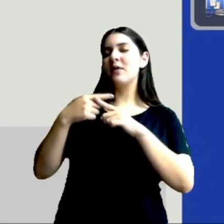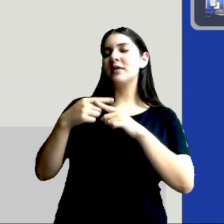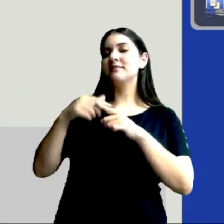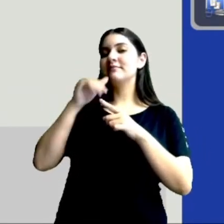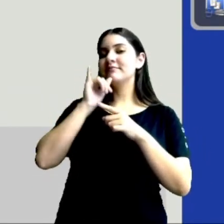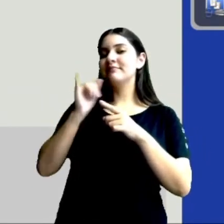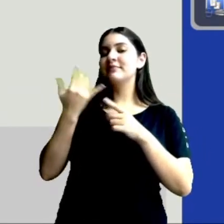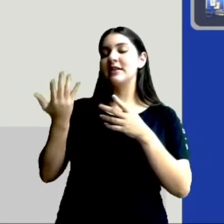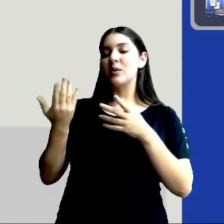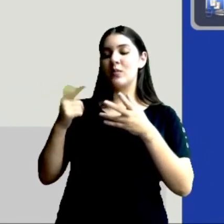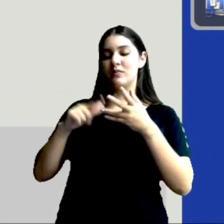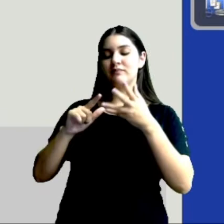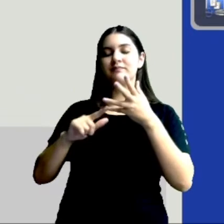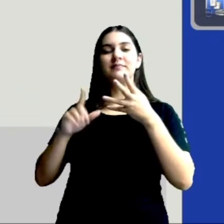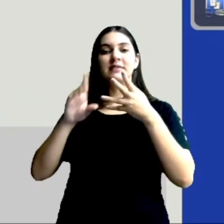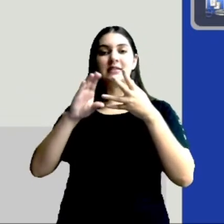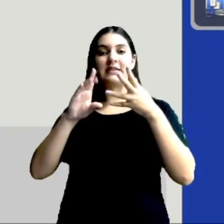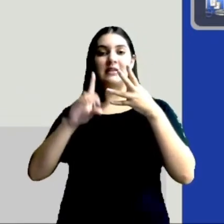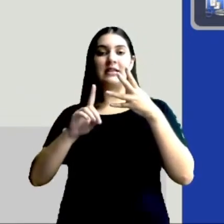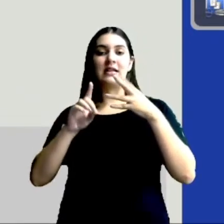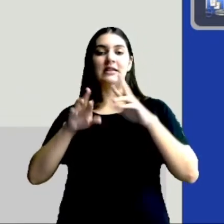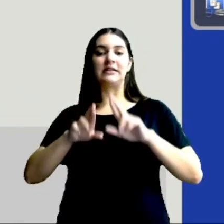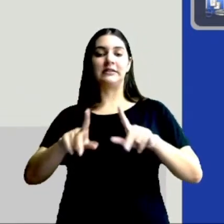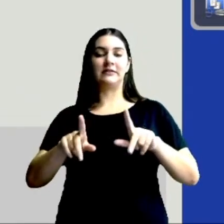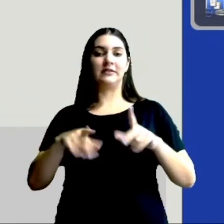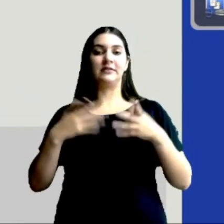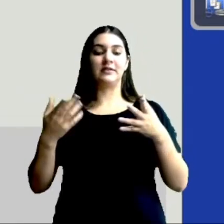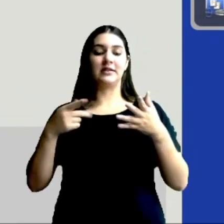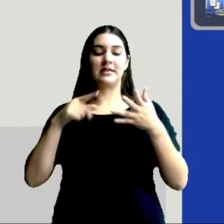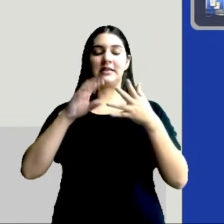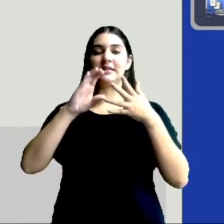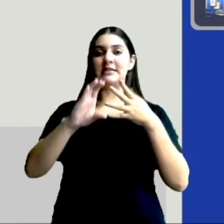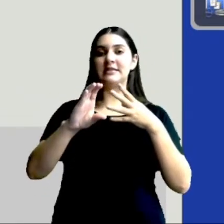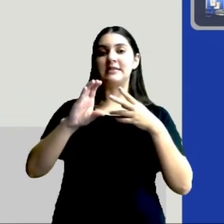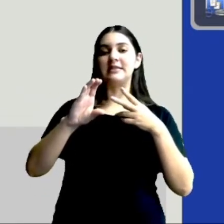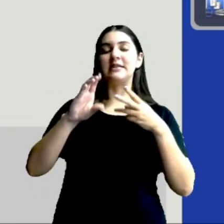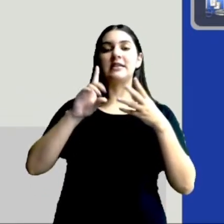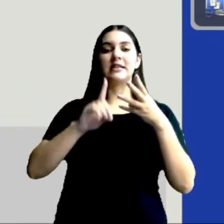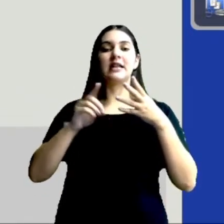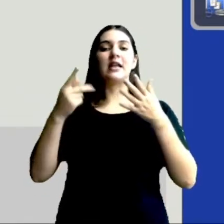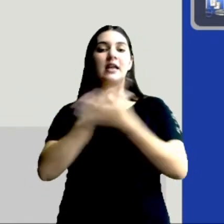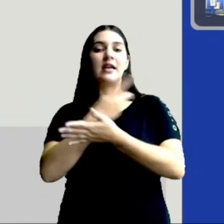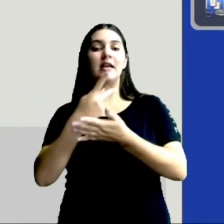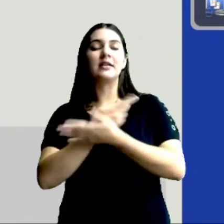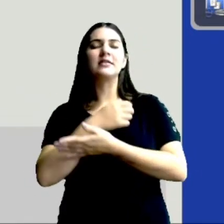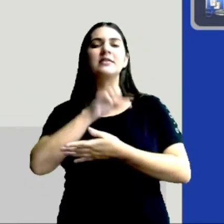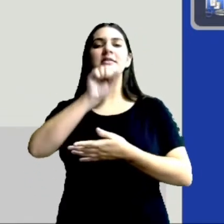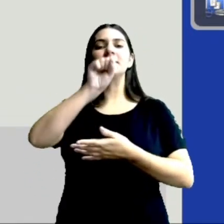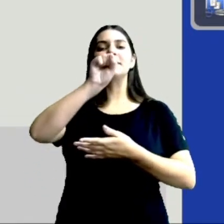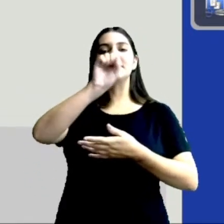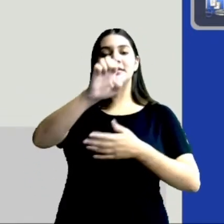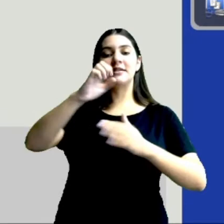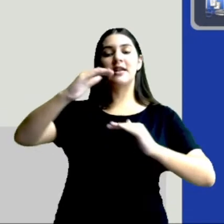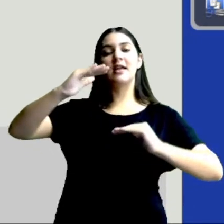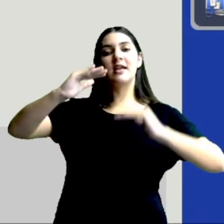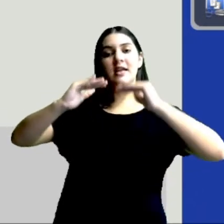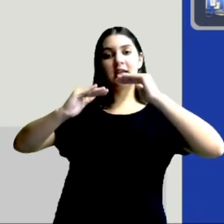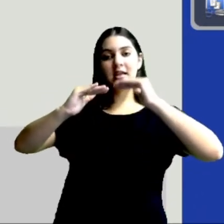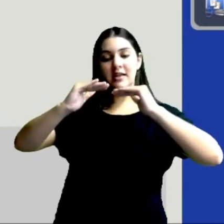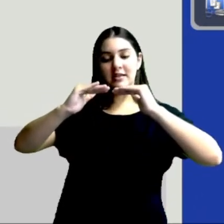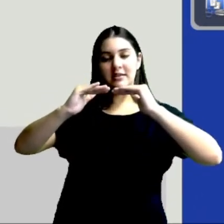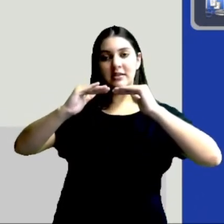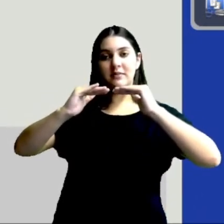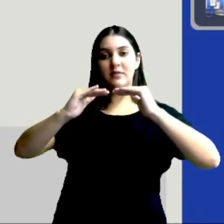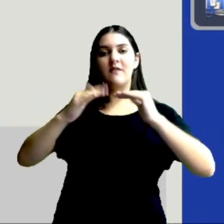não é. Então, já corta isso aí, C e D estão errados. Se está em equilíbrio, então a gente vai conseguir descobrir